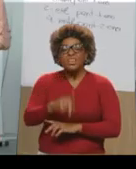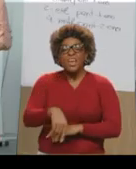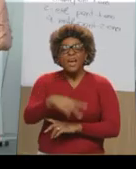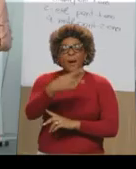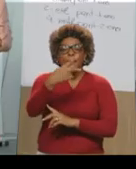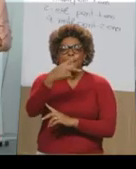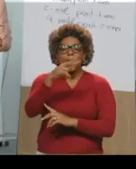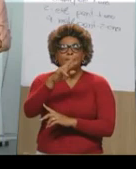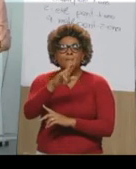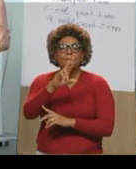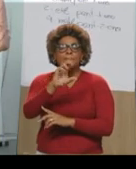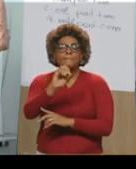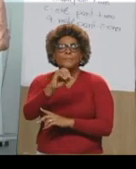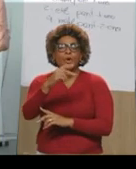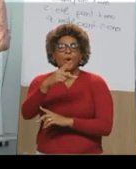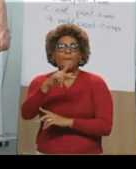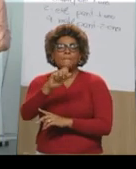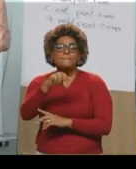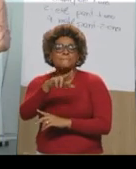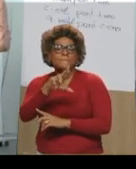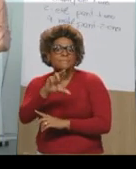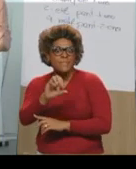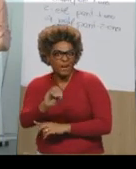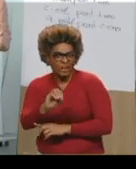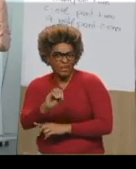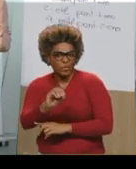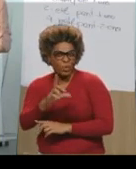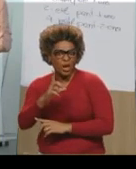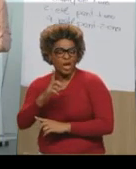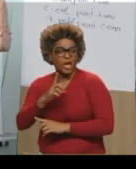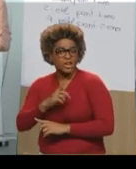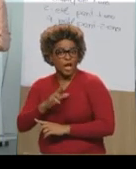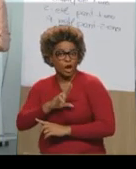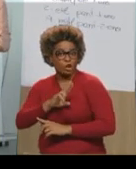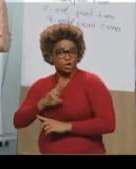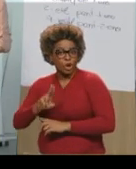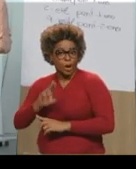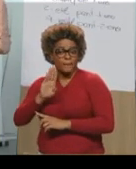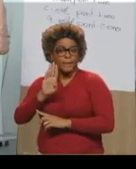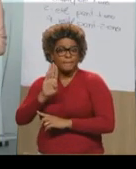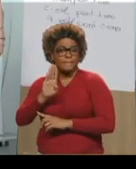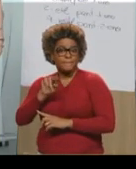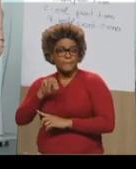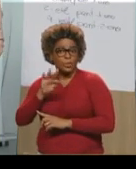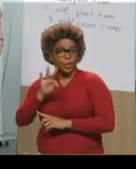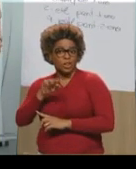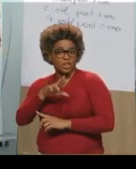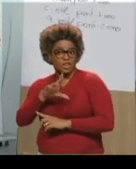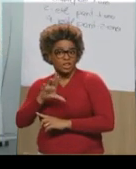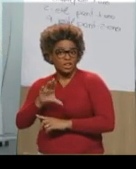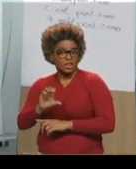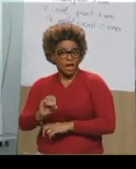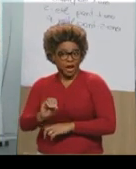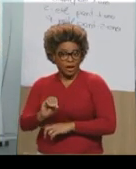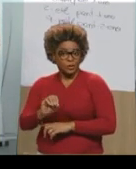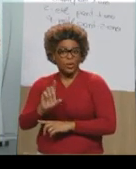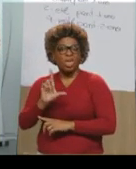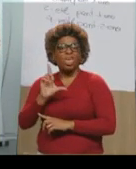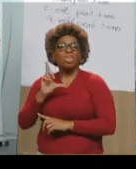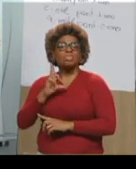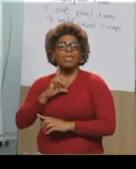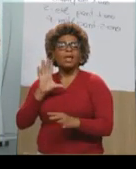só tem ligação simples entre carbonos. Logo, ele é um alcano.